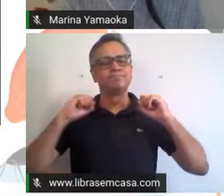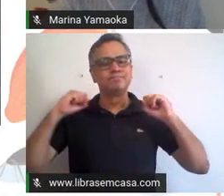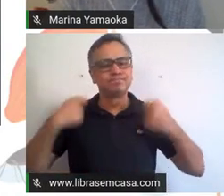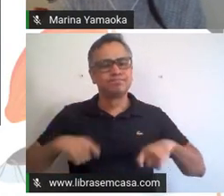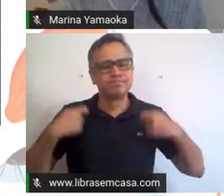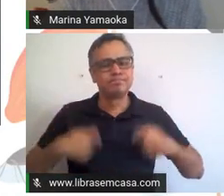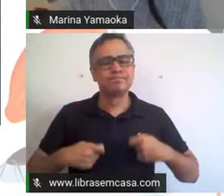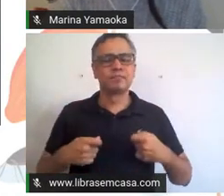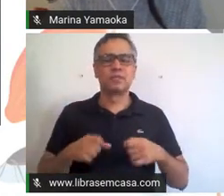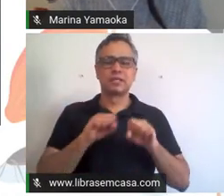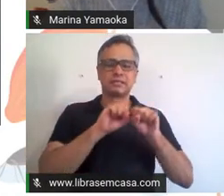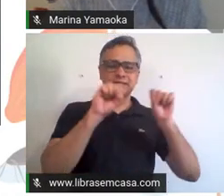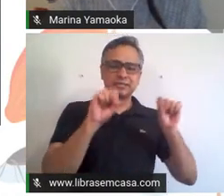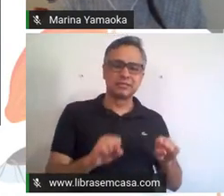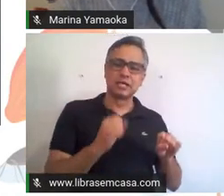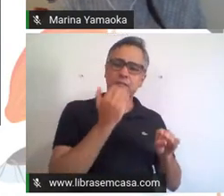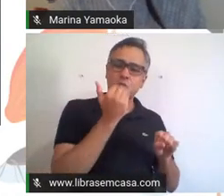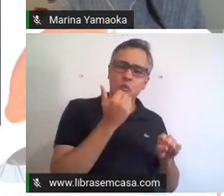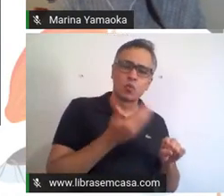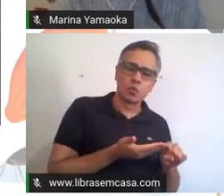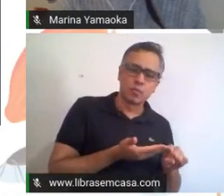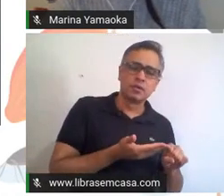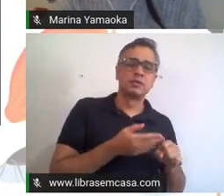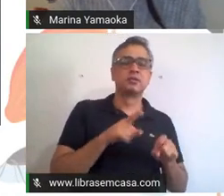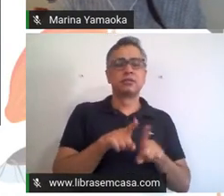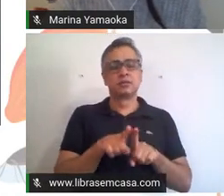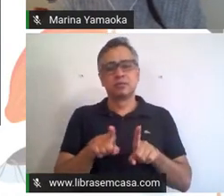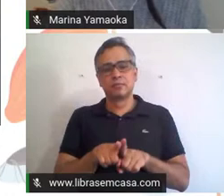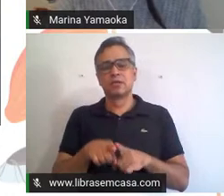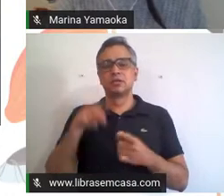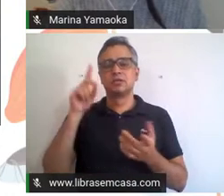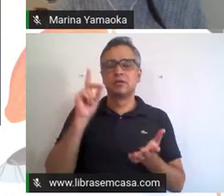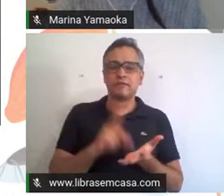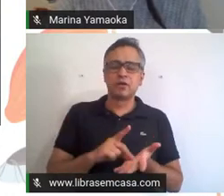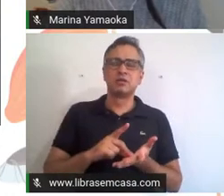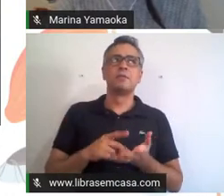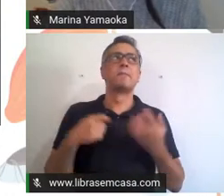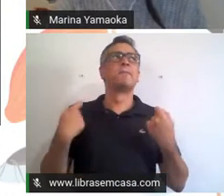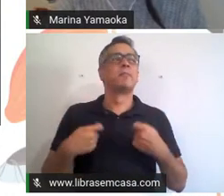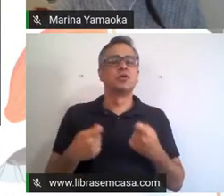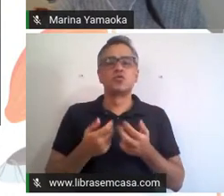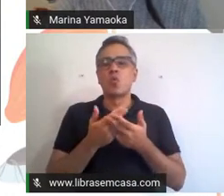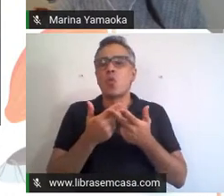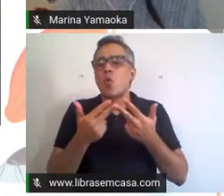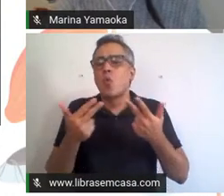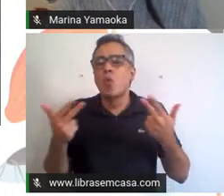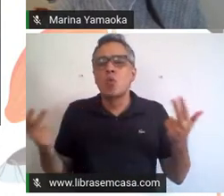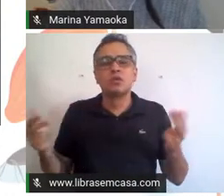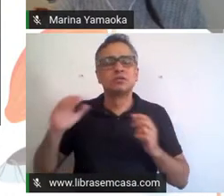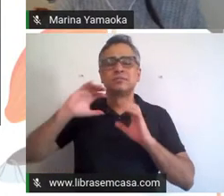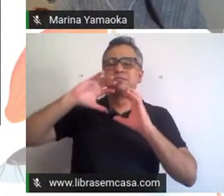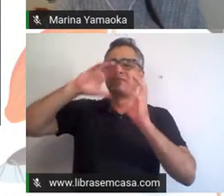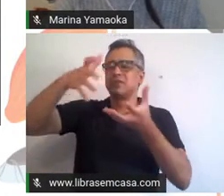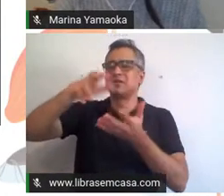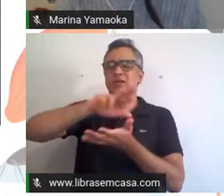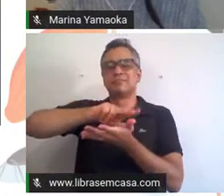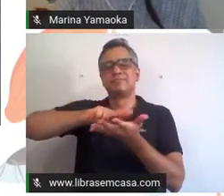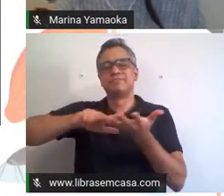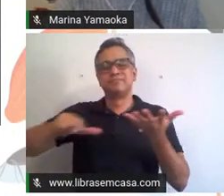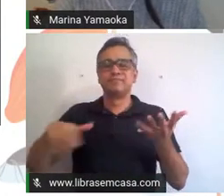de alimentação, mas nós temos que mudar, na verdade, muita coisa no nosso planeta para que a gente possa ter um mínimo